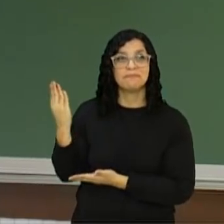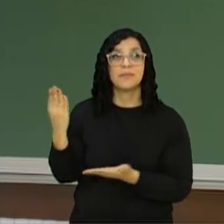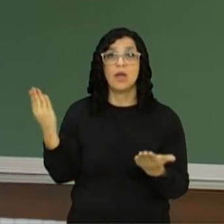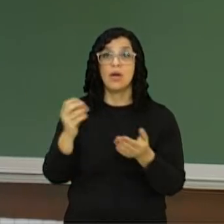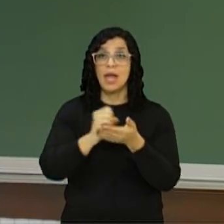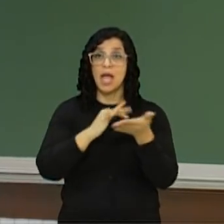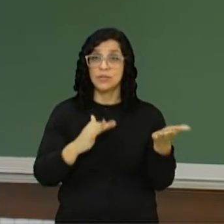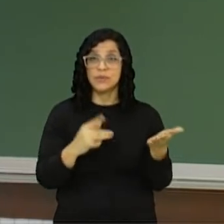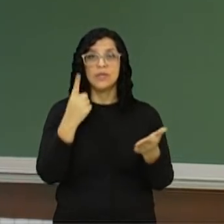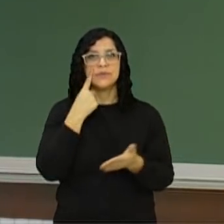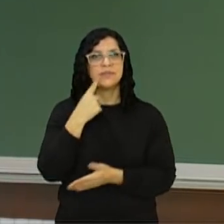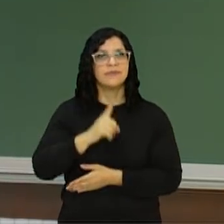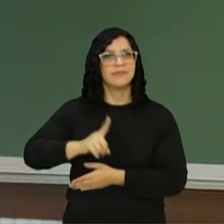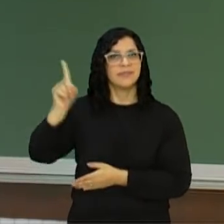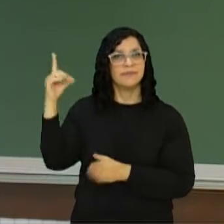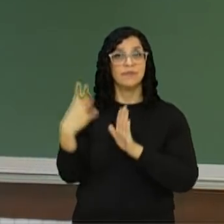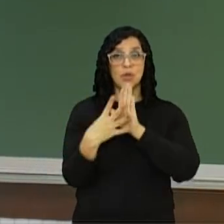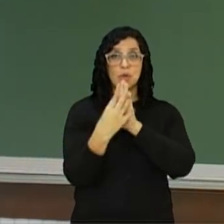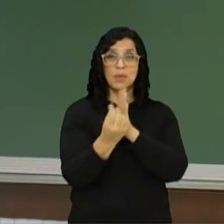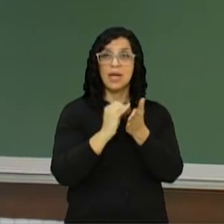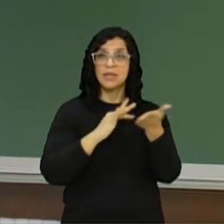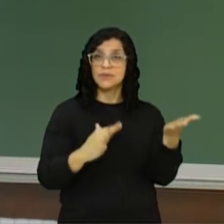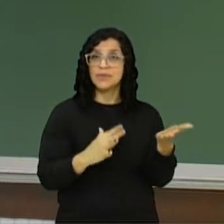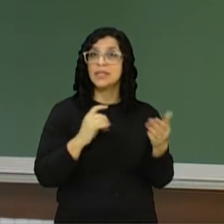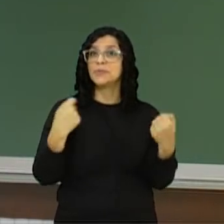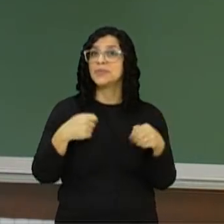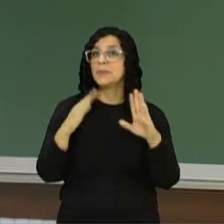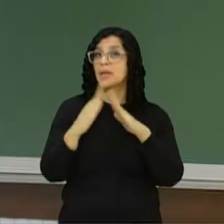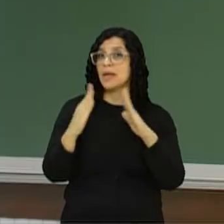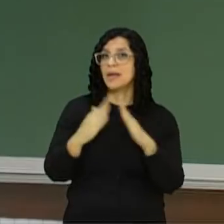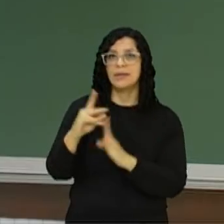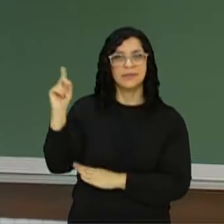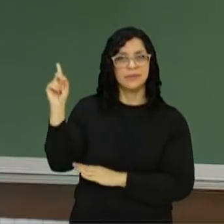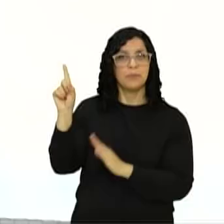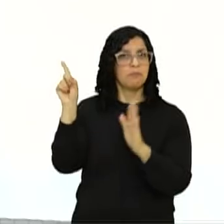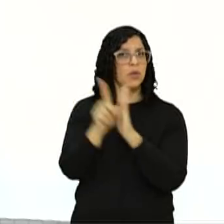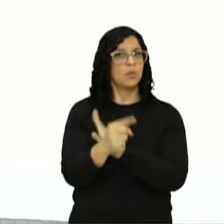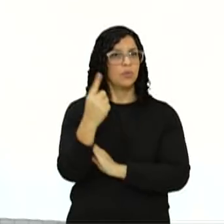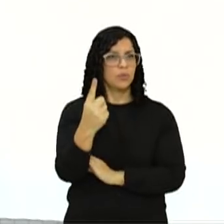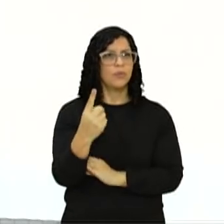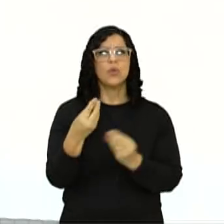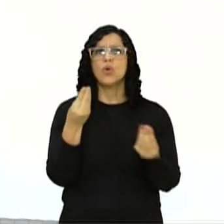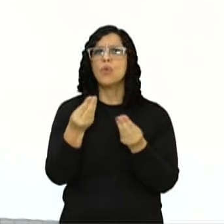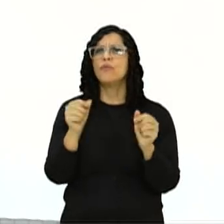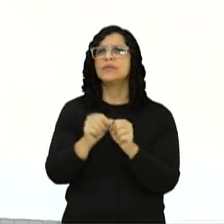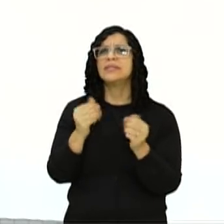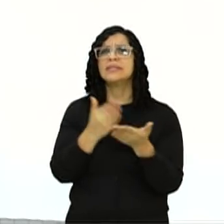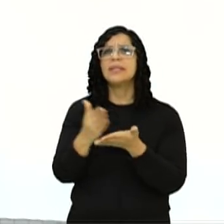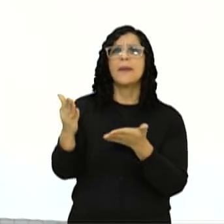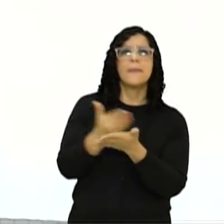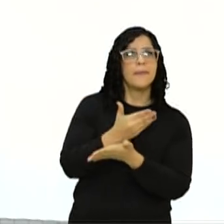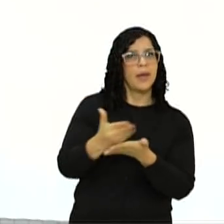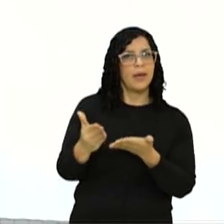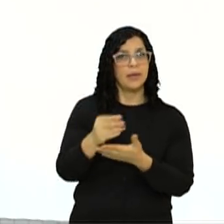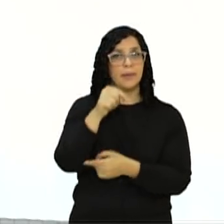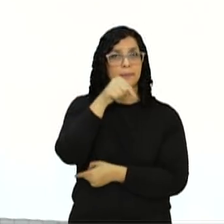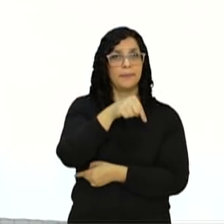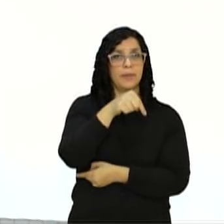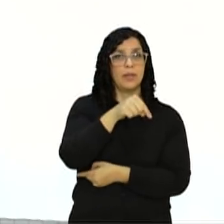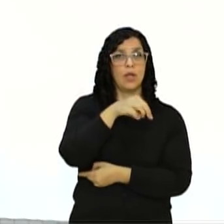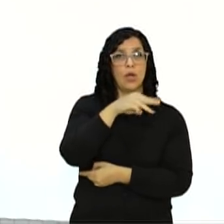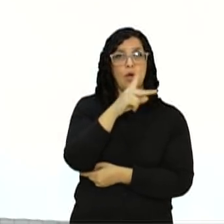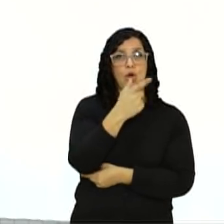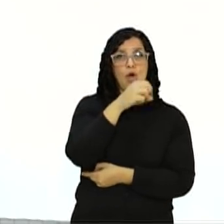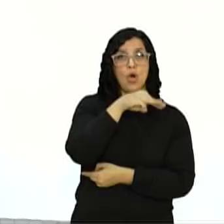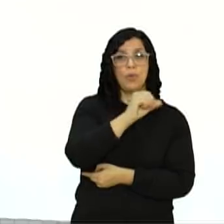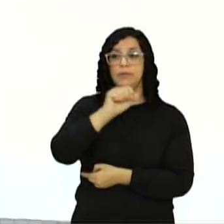pegou o caderno e nós vamos copiar a nossa atividade que é para casa. Pergunta número 1. Como você distingue uma mistura homogênea